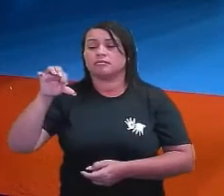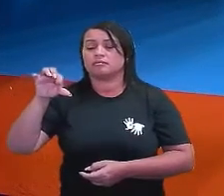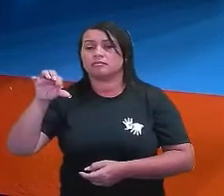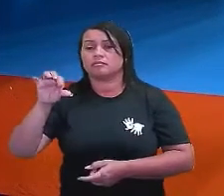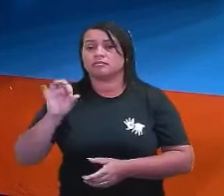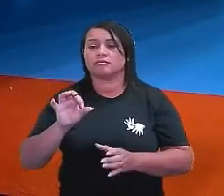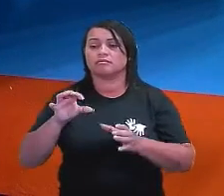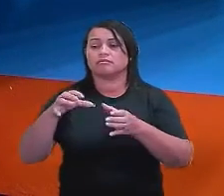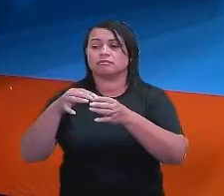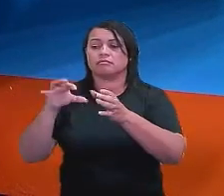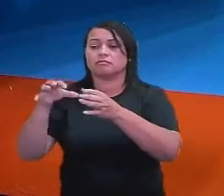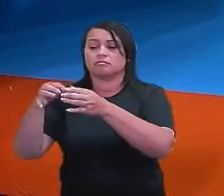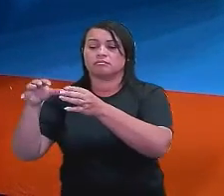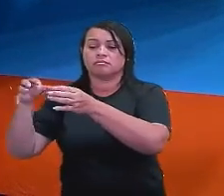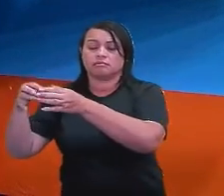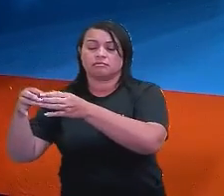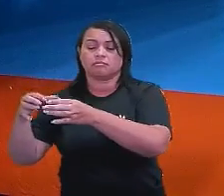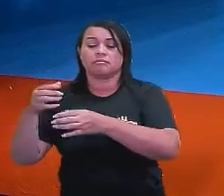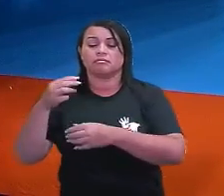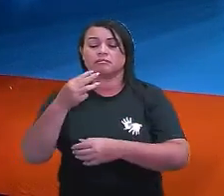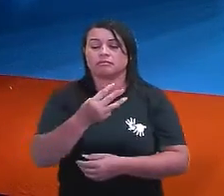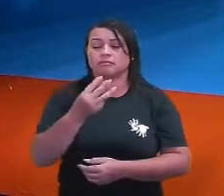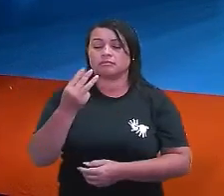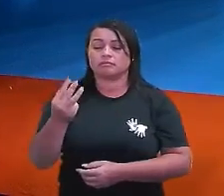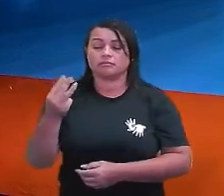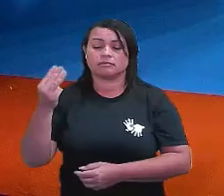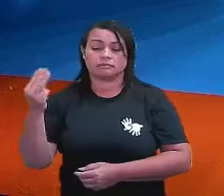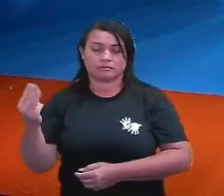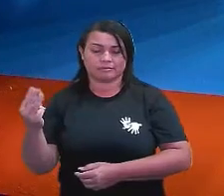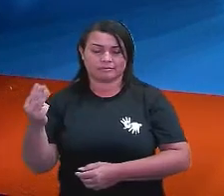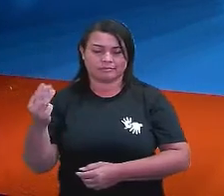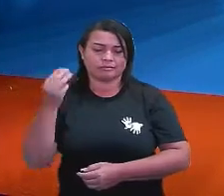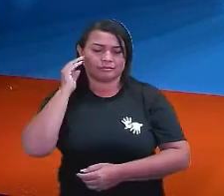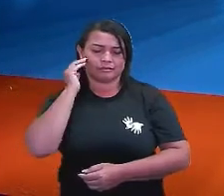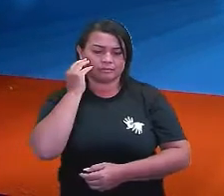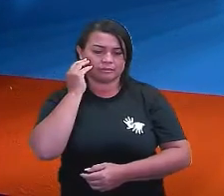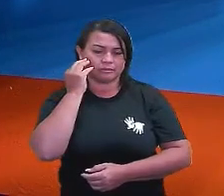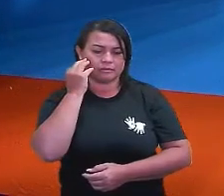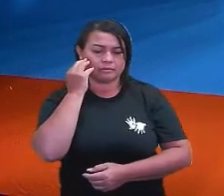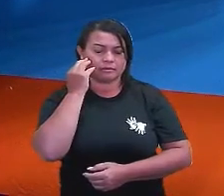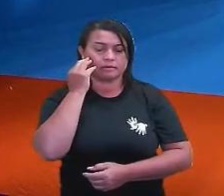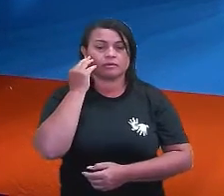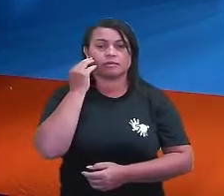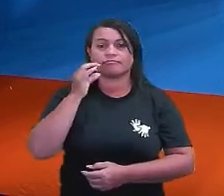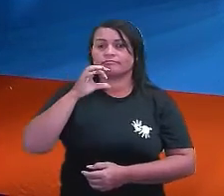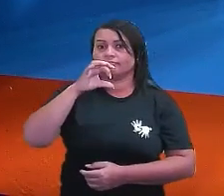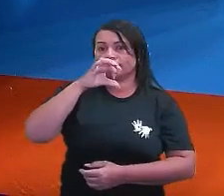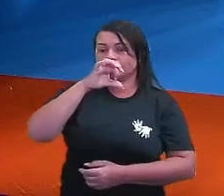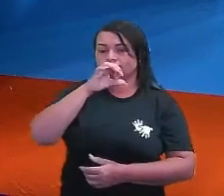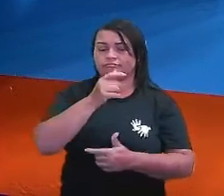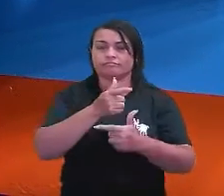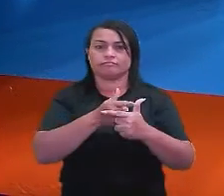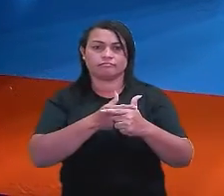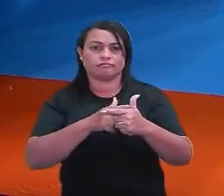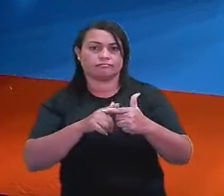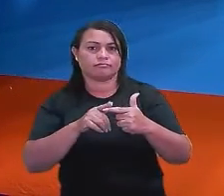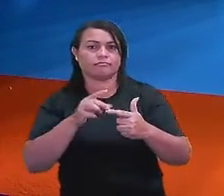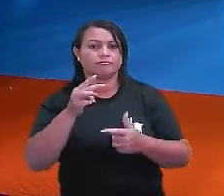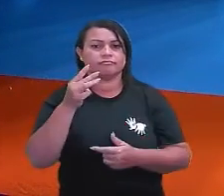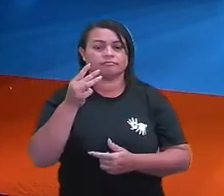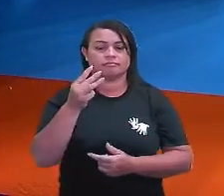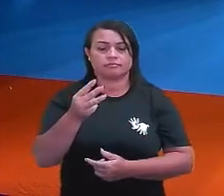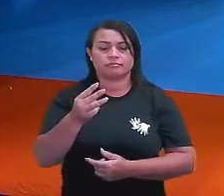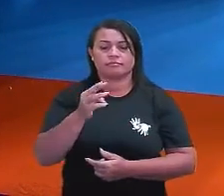em 3 blocos. E aí ficou 3 para um, 3 para outro, 3 para outro. Então, quando eu pego 9 e divido por